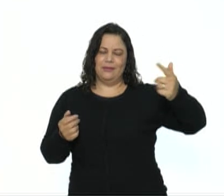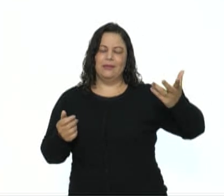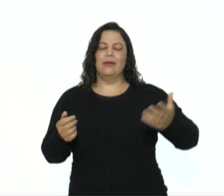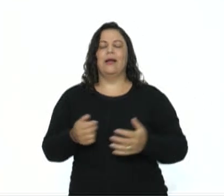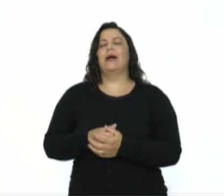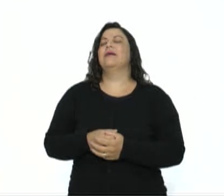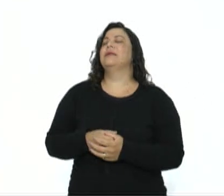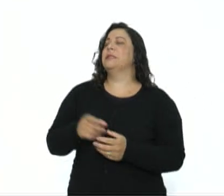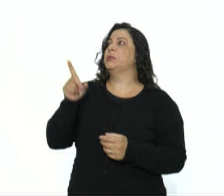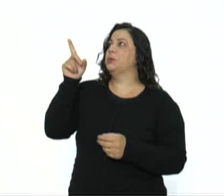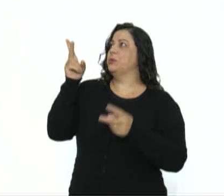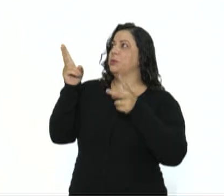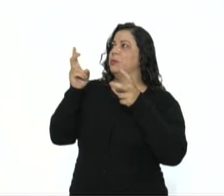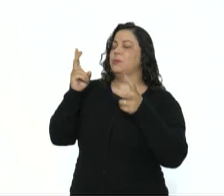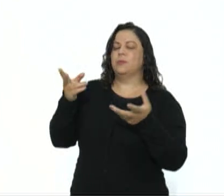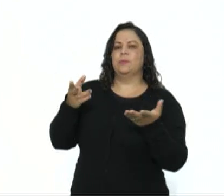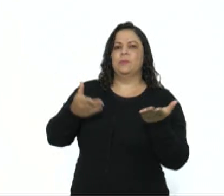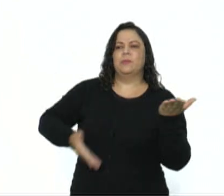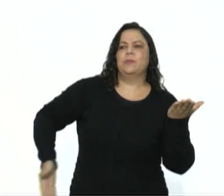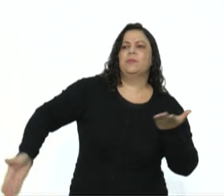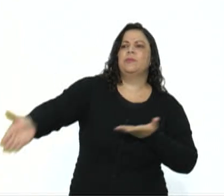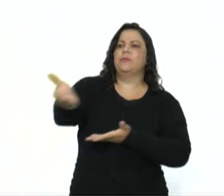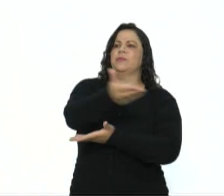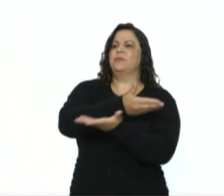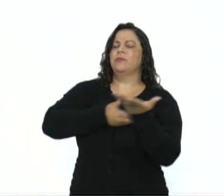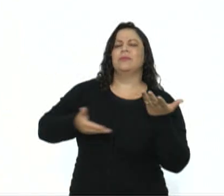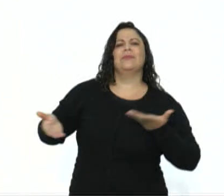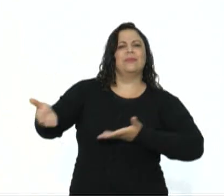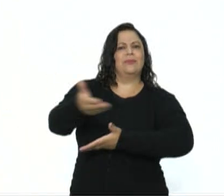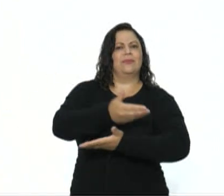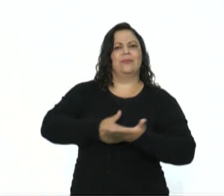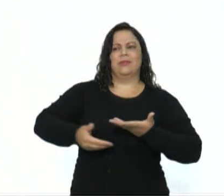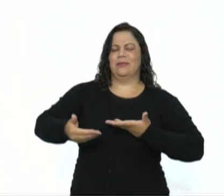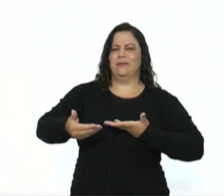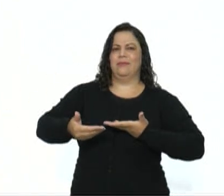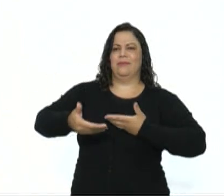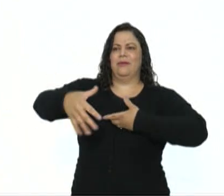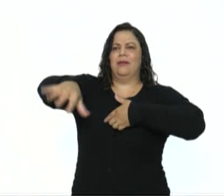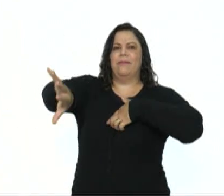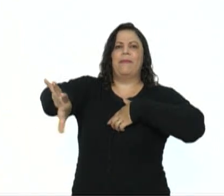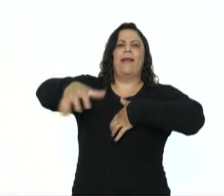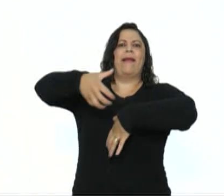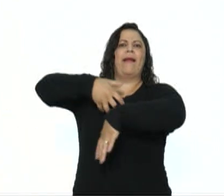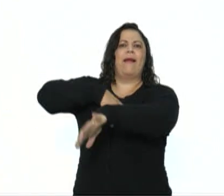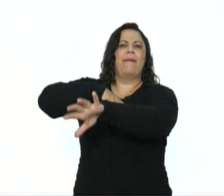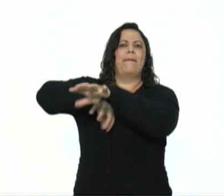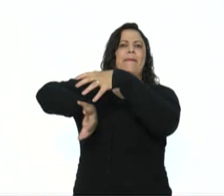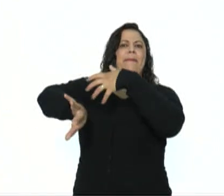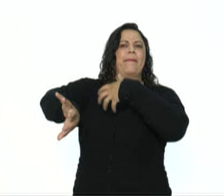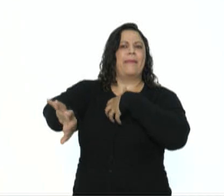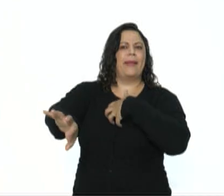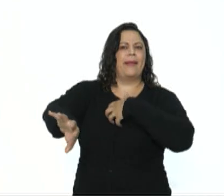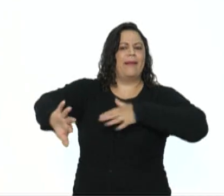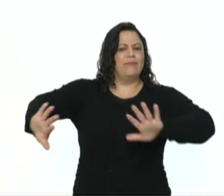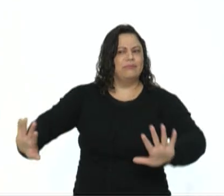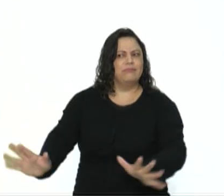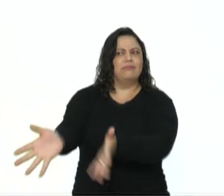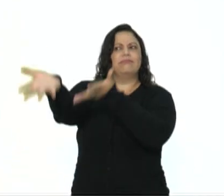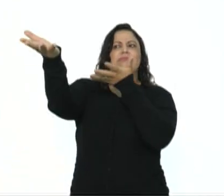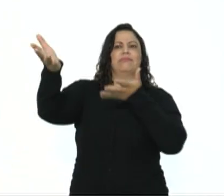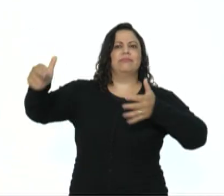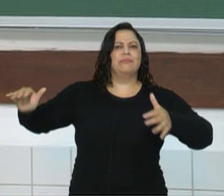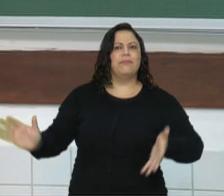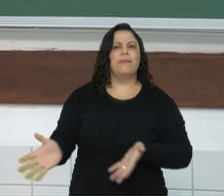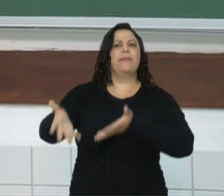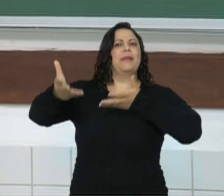vemos então tanto o receptor quanto o doador fortalecendo e sendo fortalecidos. Então, a